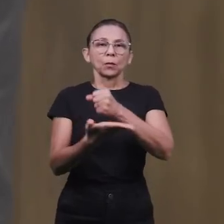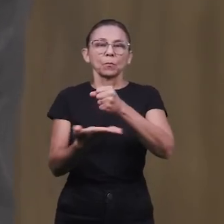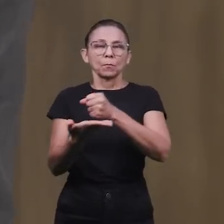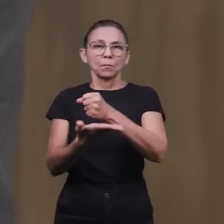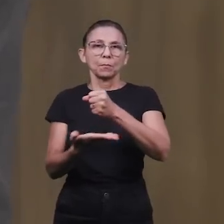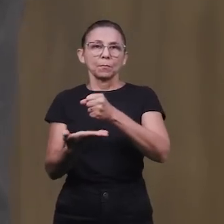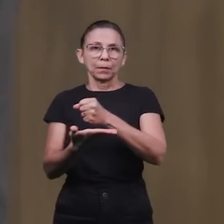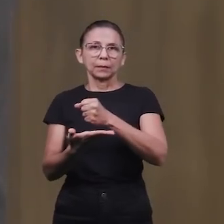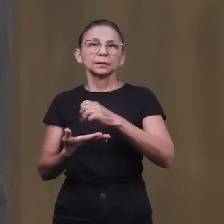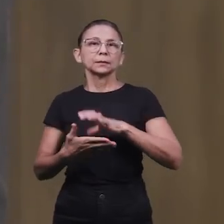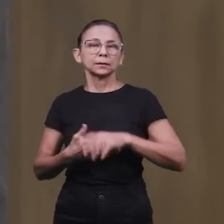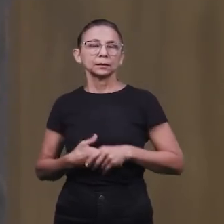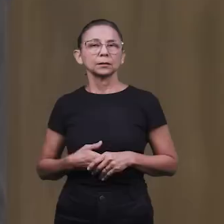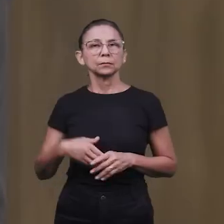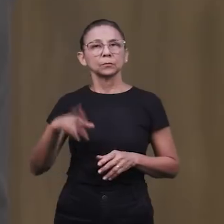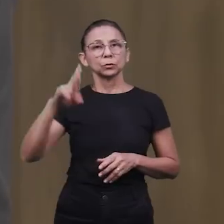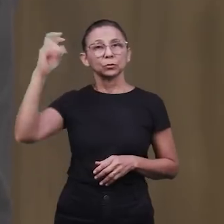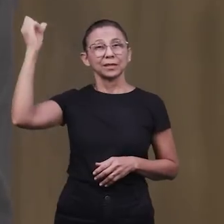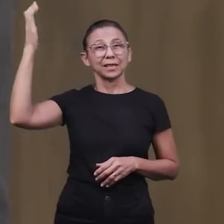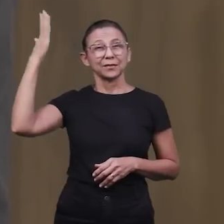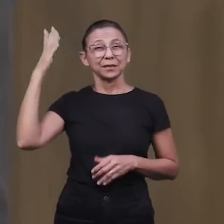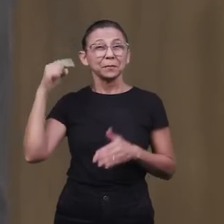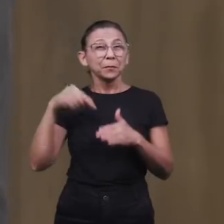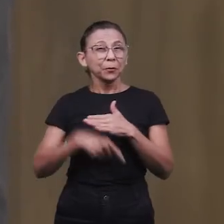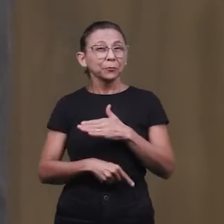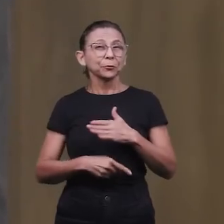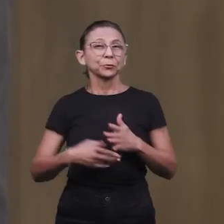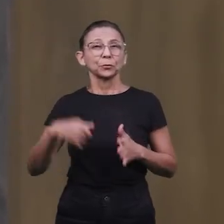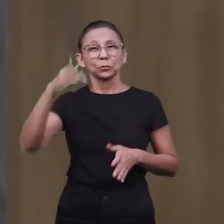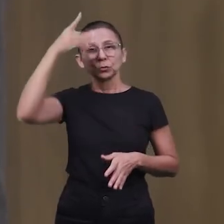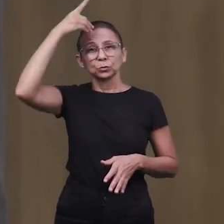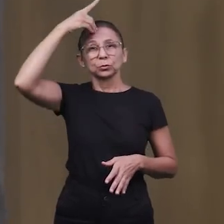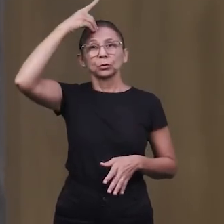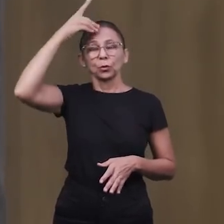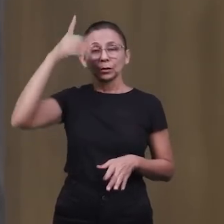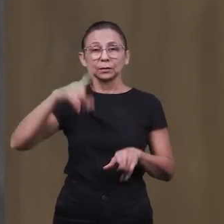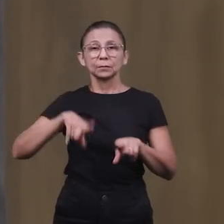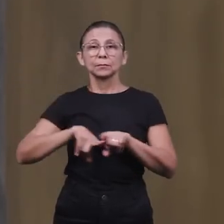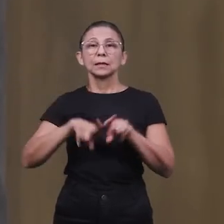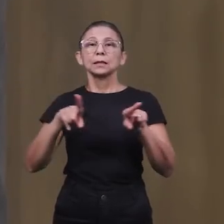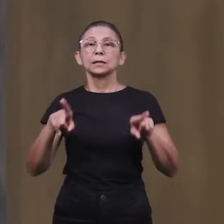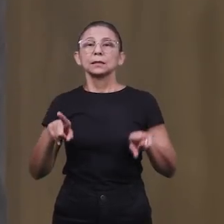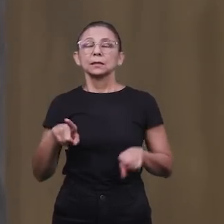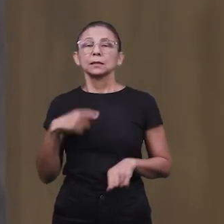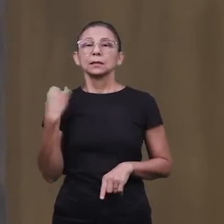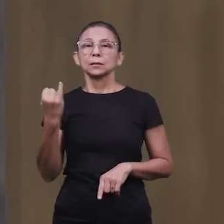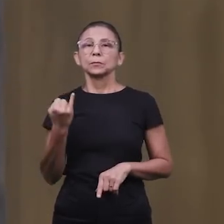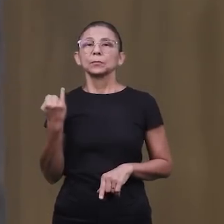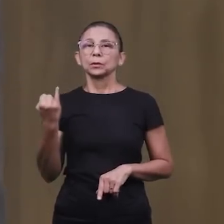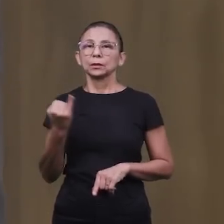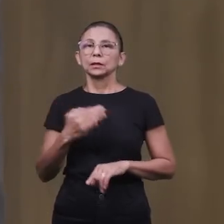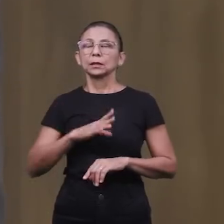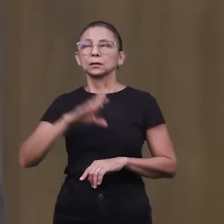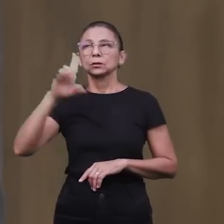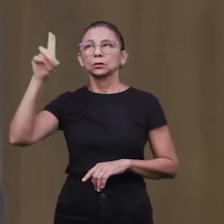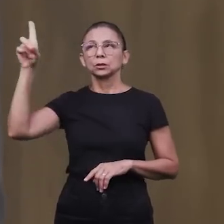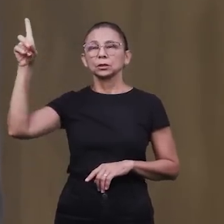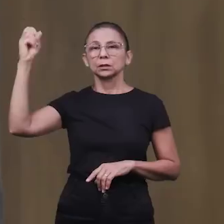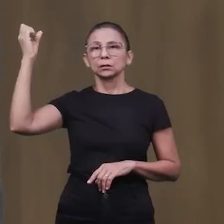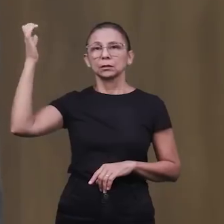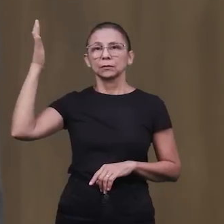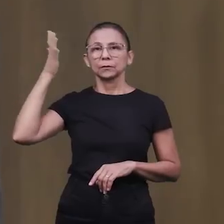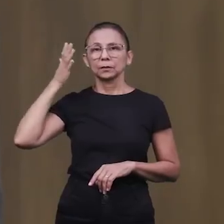formar base no Senhor para que o Senhor te revele mais profundamente. Mas também é importante conhecer que Deus